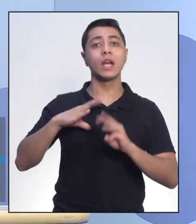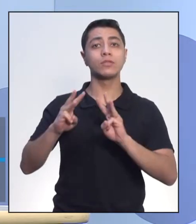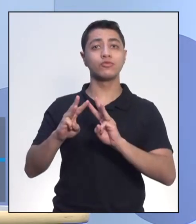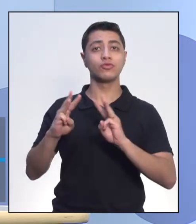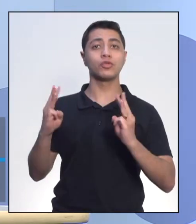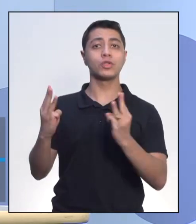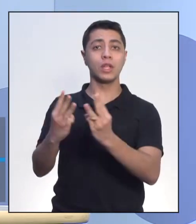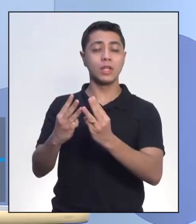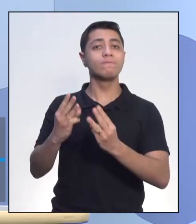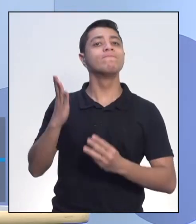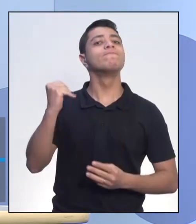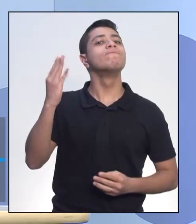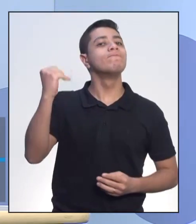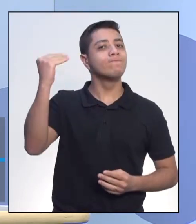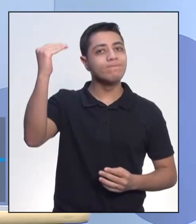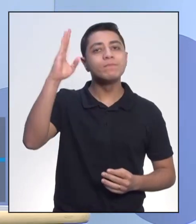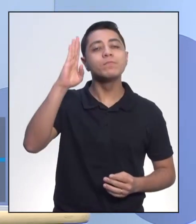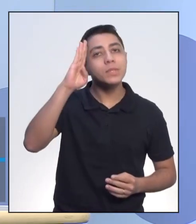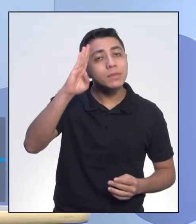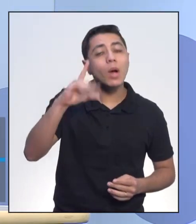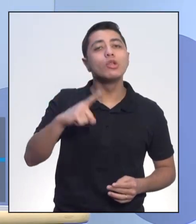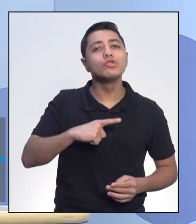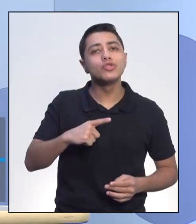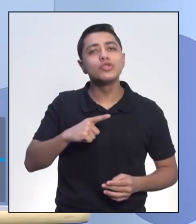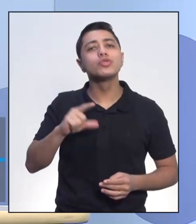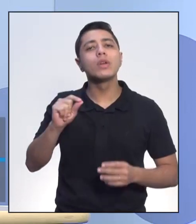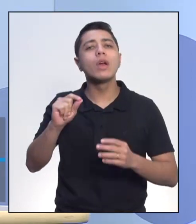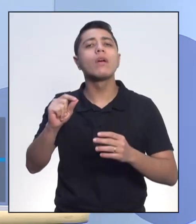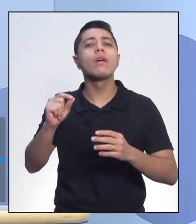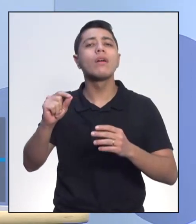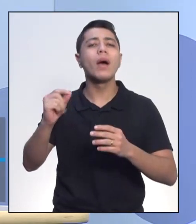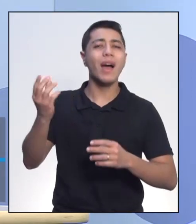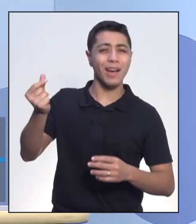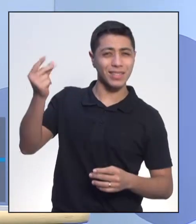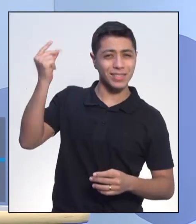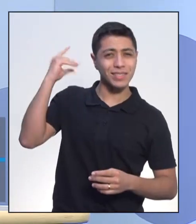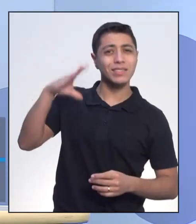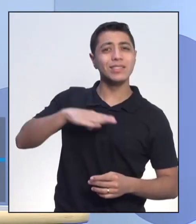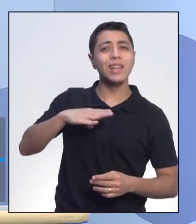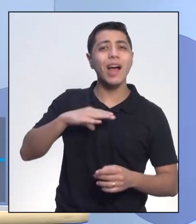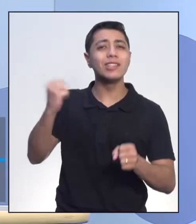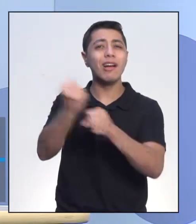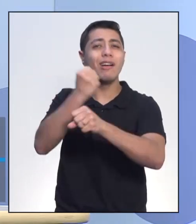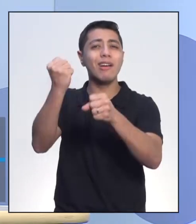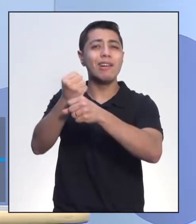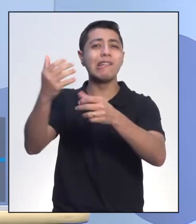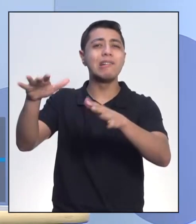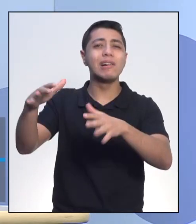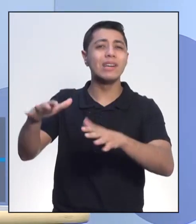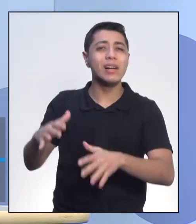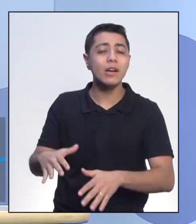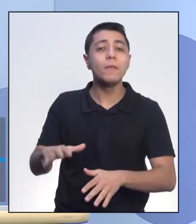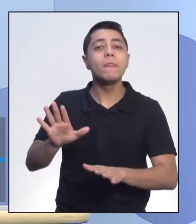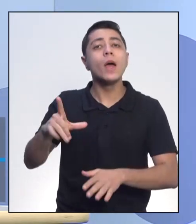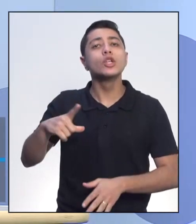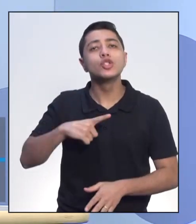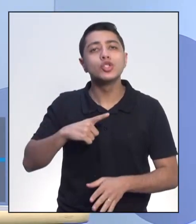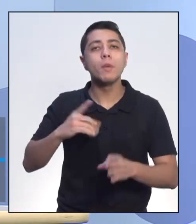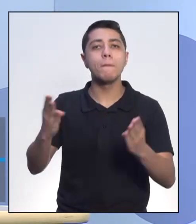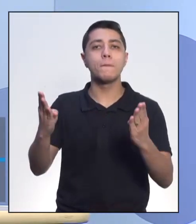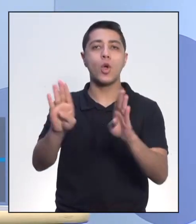né, todas as ruínas, que é a cidade antiga, vamos dizer assim, ela tem quatro portões. Né? Tem o portão